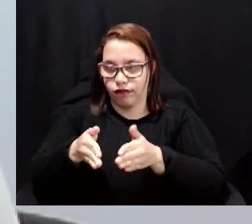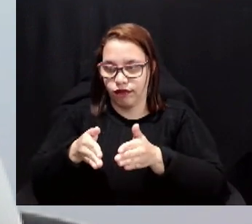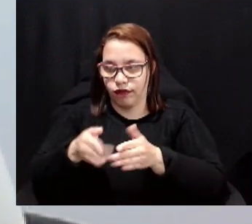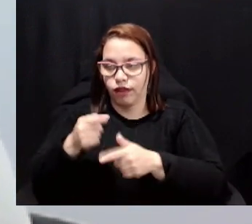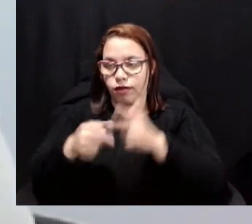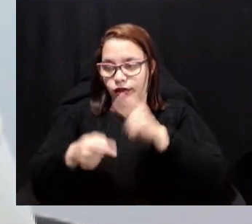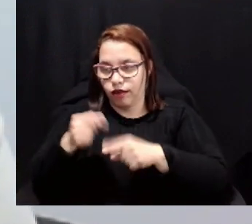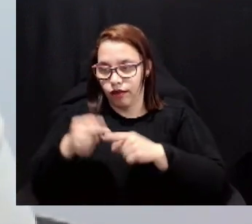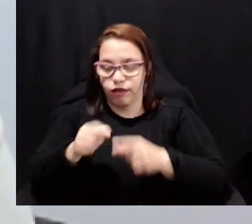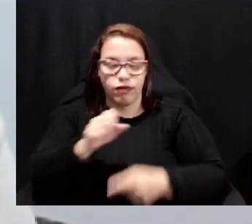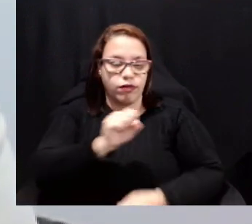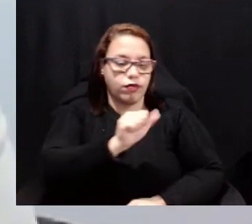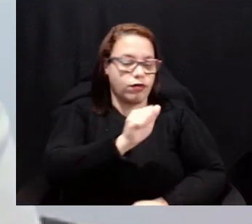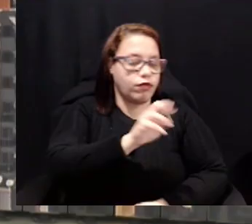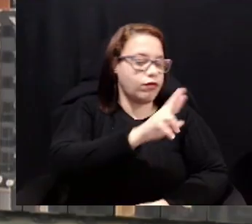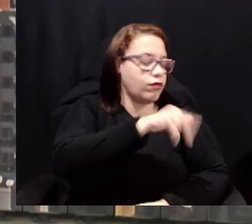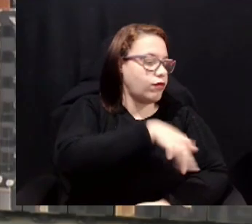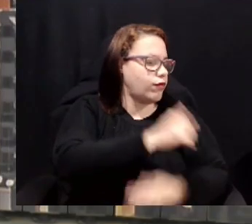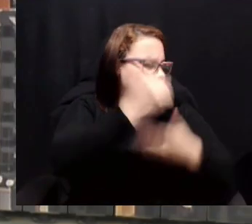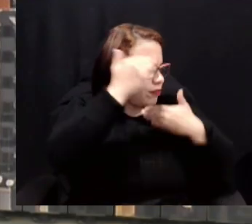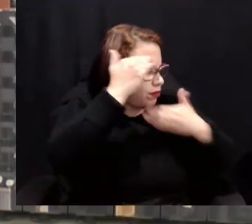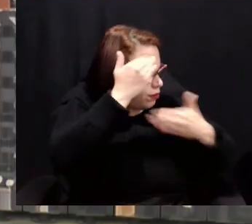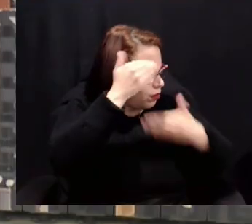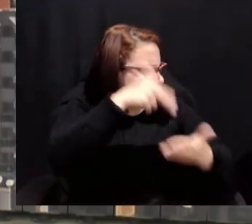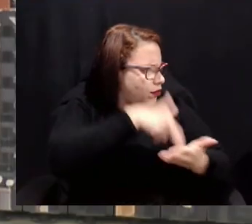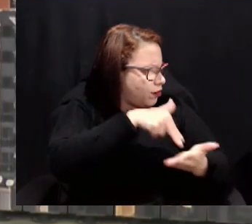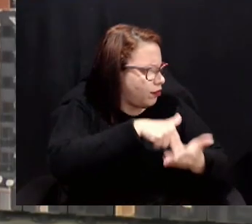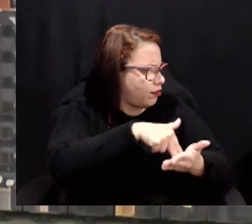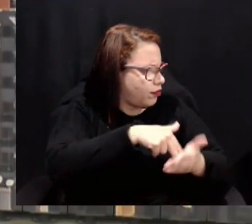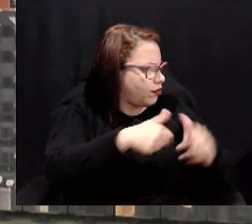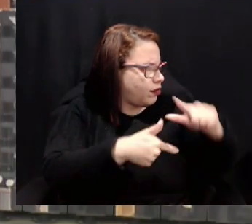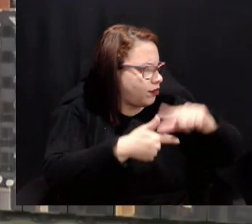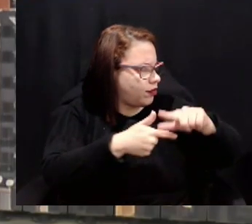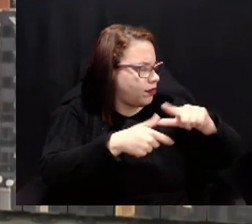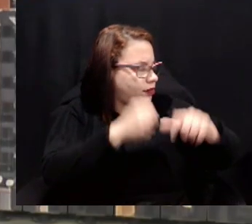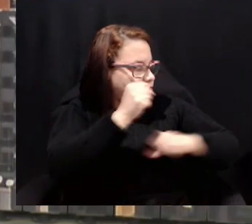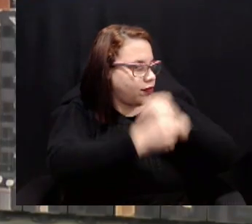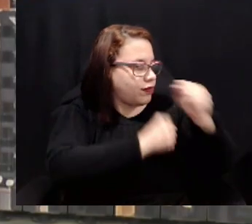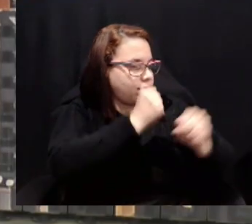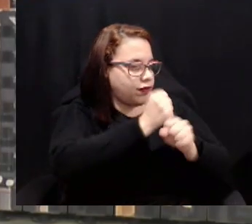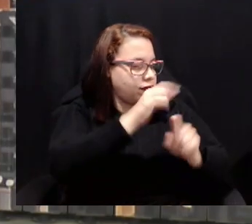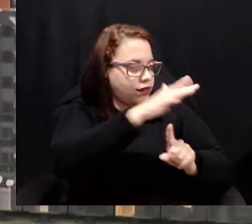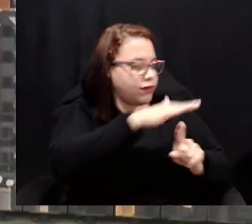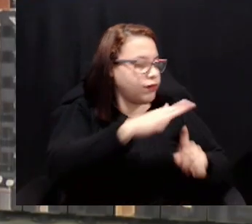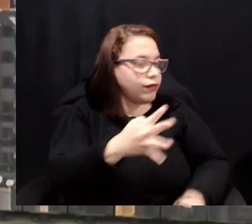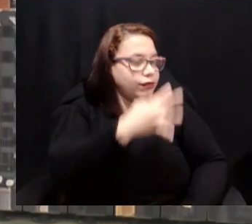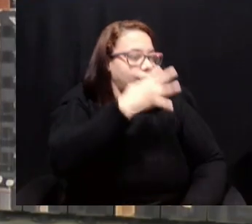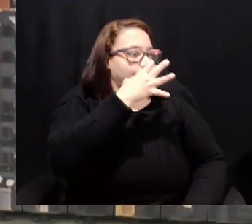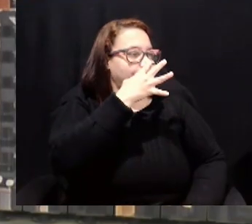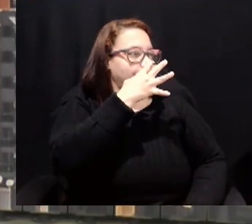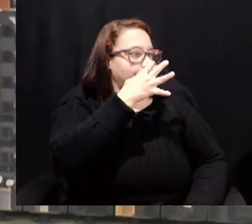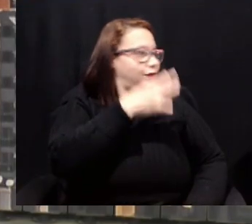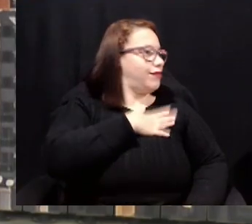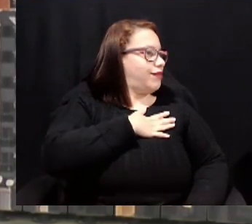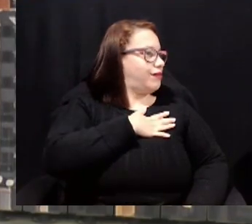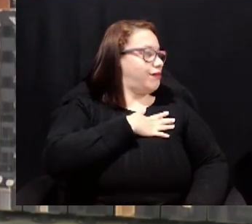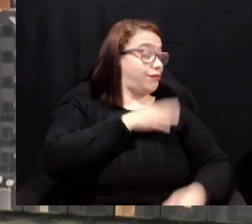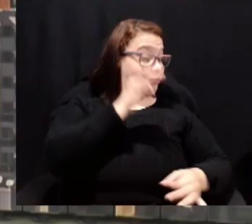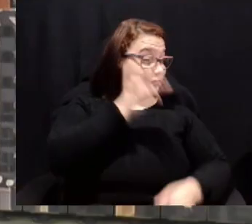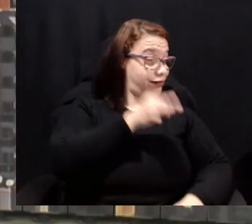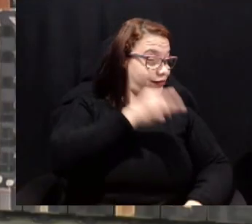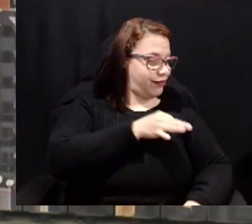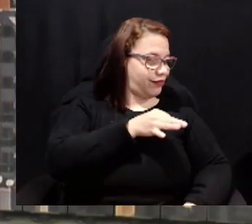desse material. Sabrina, quero agradecer demais a sua participação aqui no Giro. É uma inspiração para a gente ver